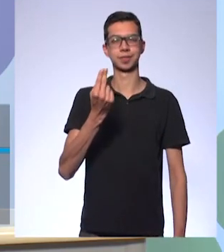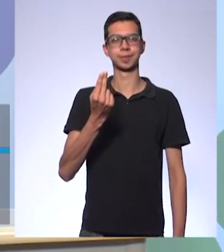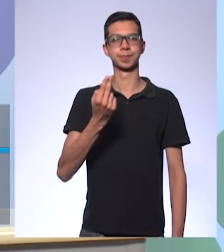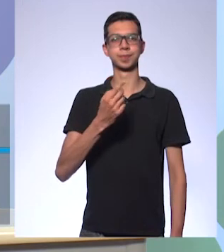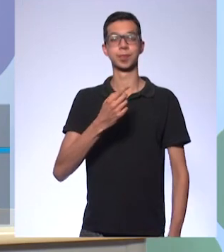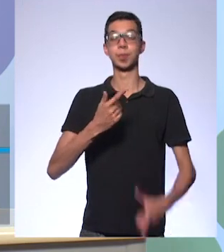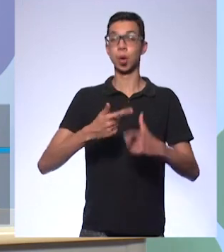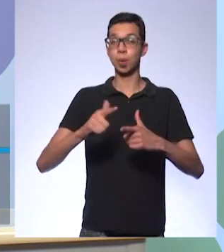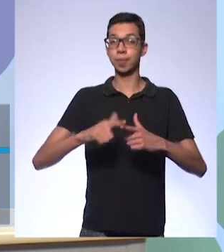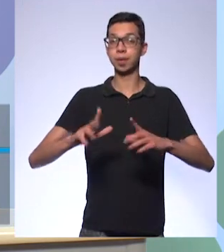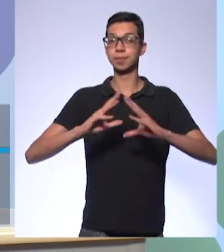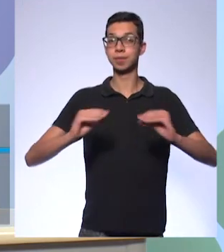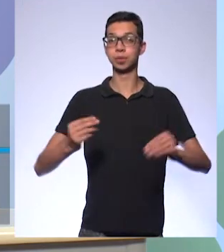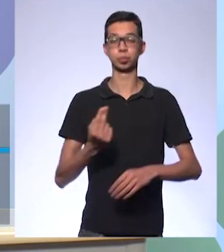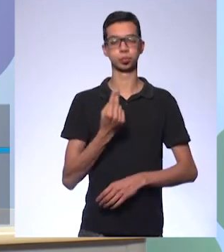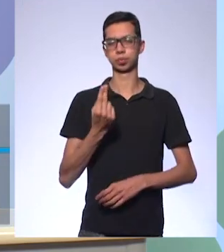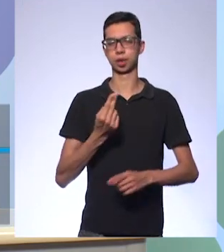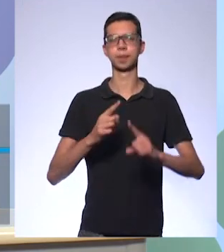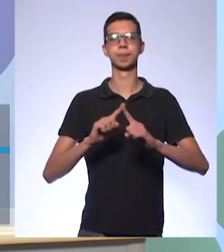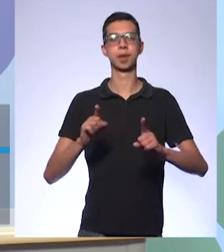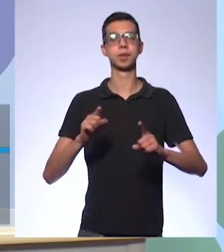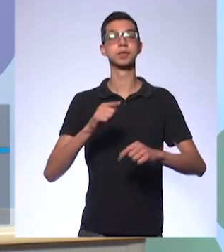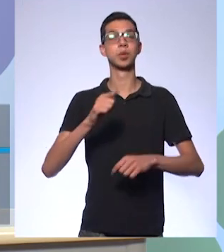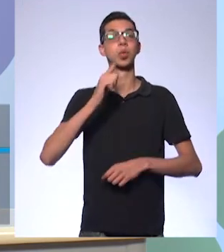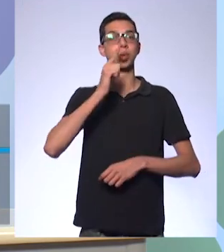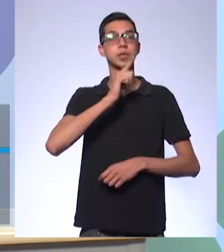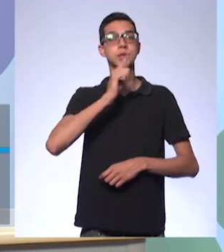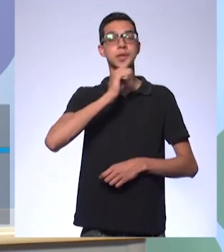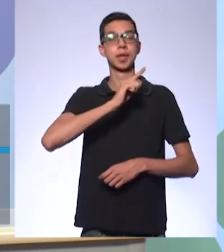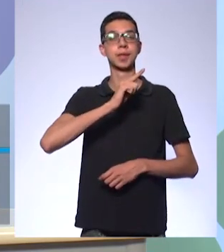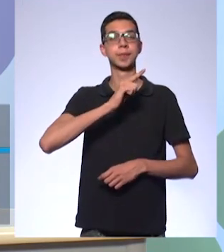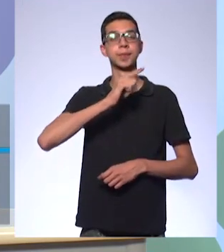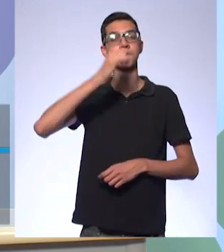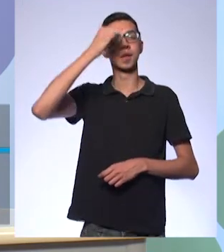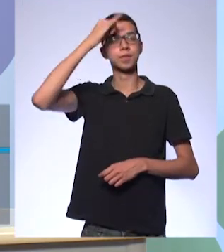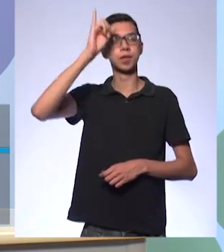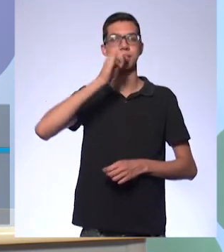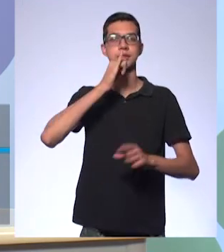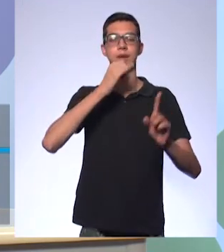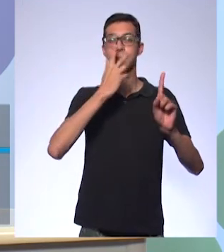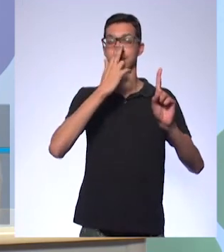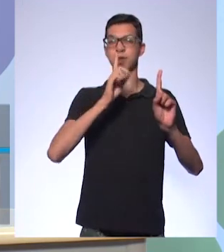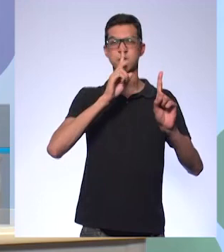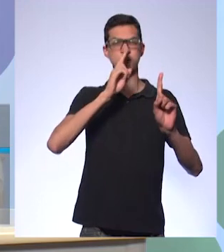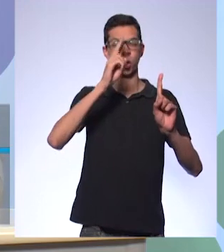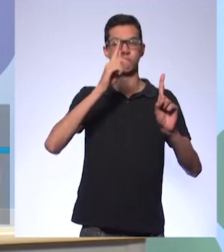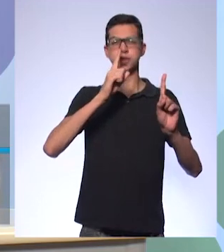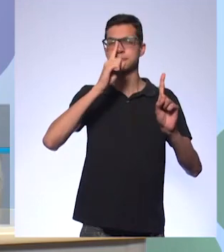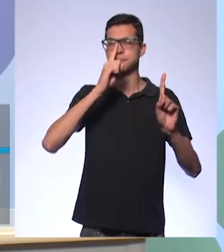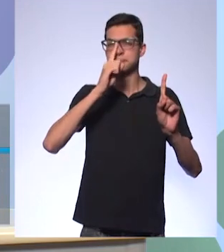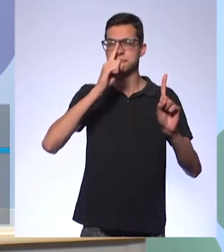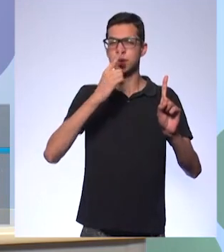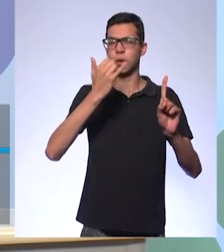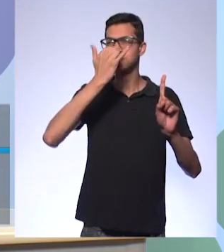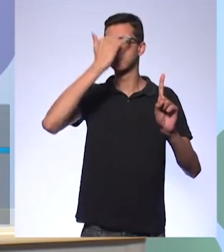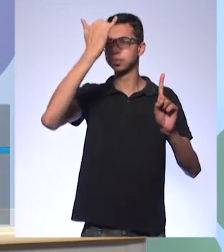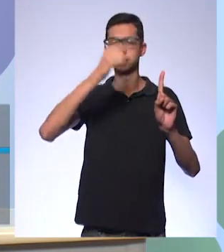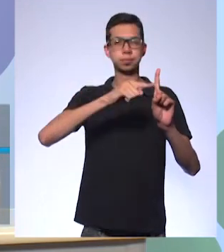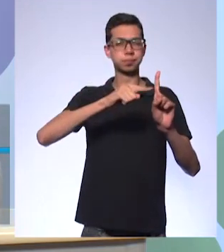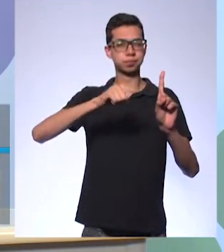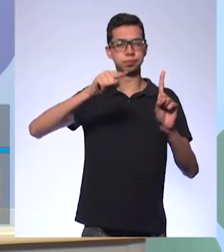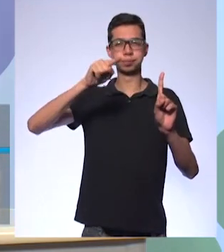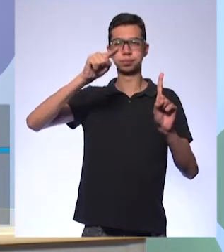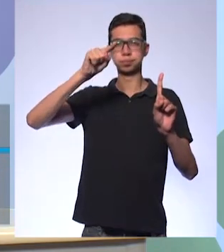resolver o problema em si, mas a gente tem como diminuir, achatar essa curva, fazer com que esses impactos vão sendo assim, em doses